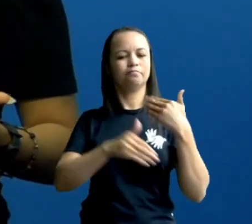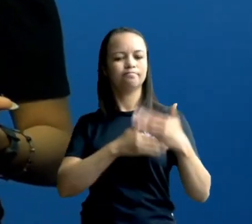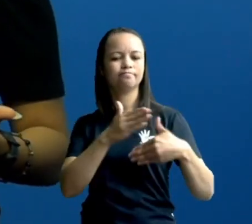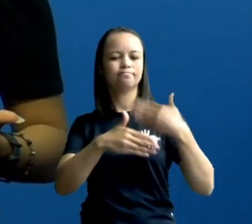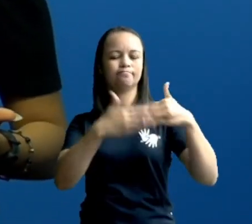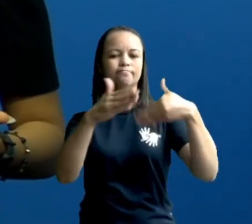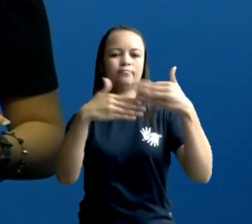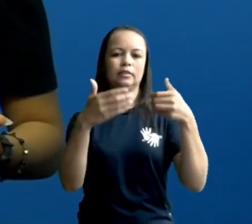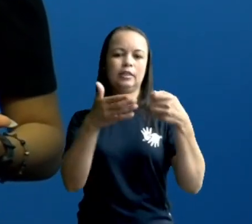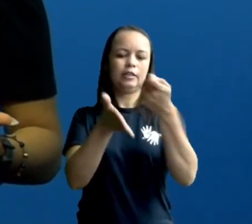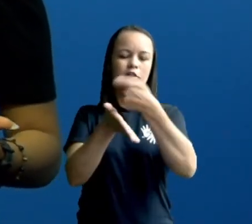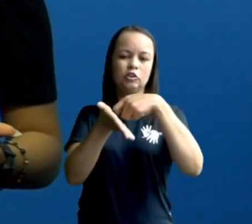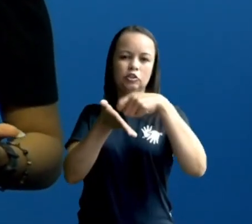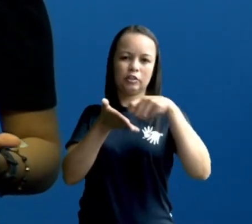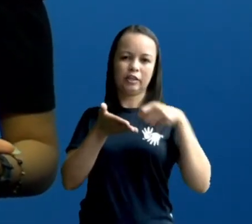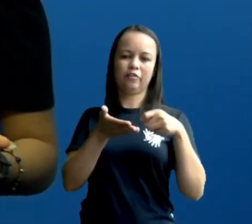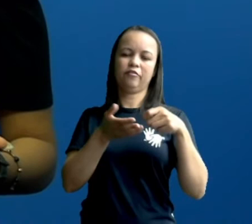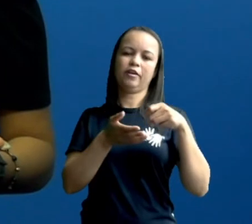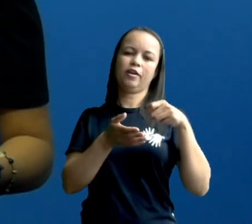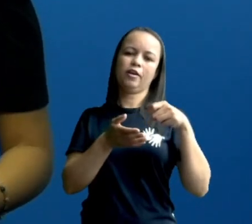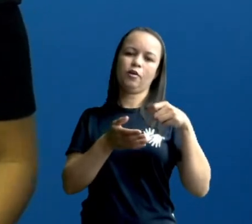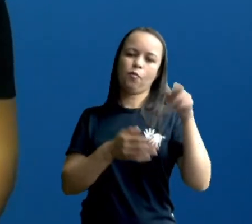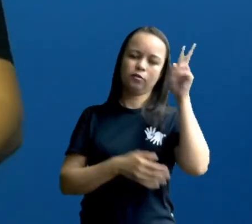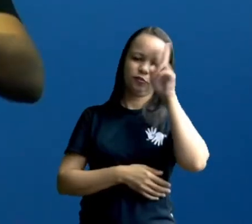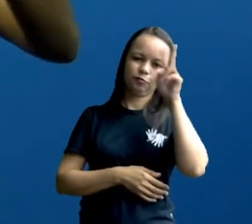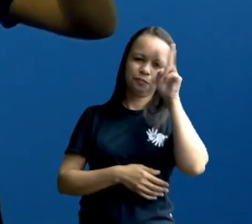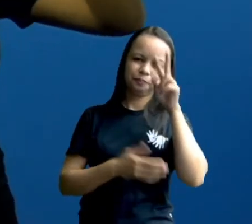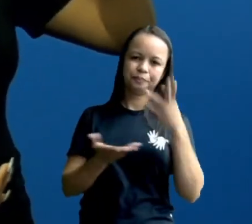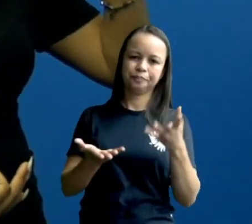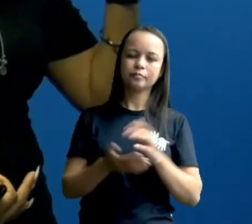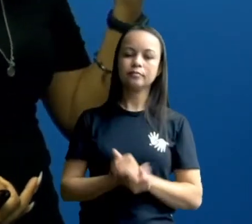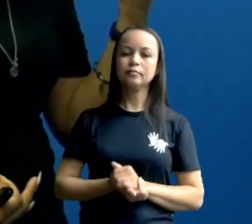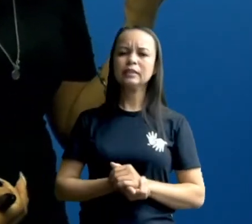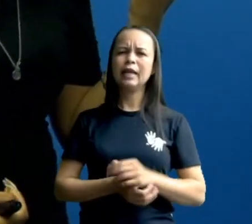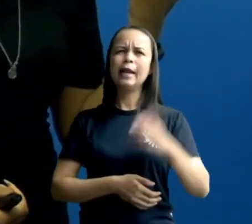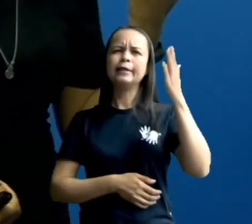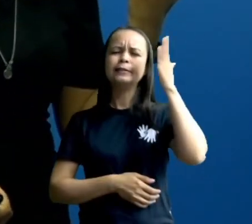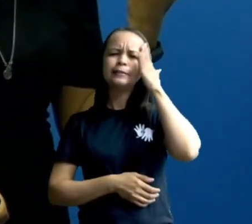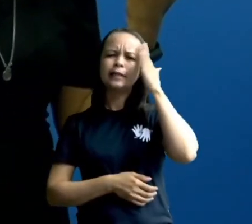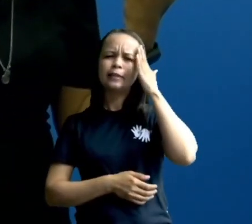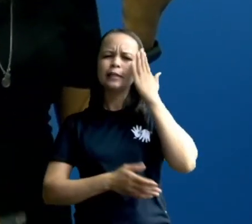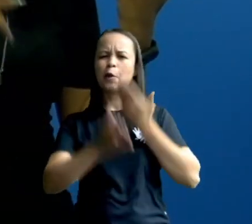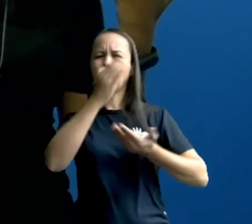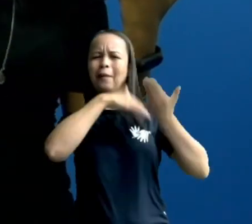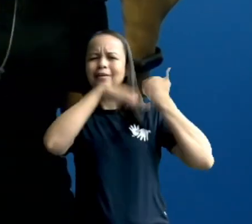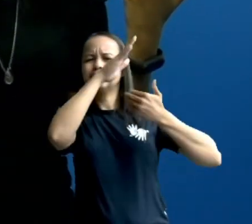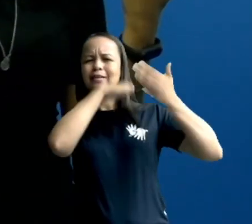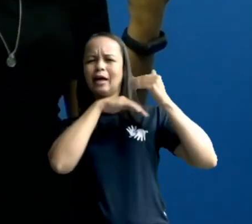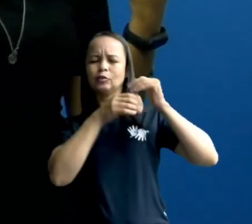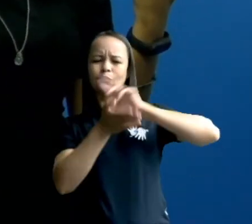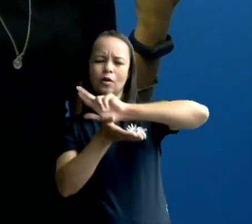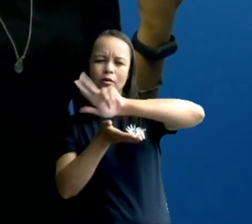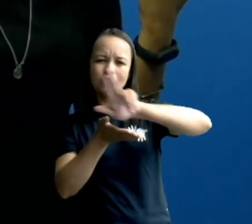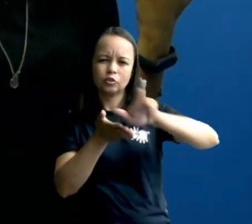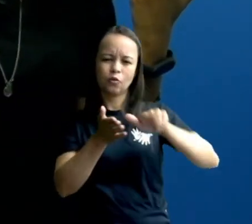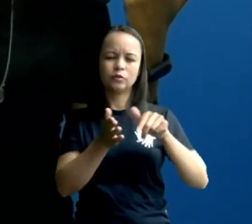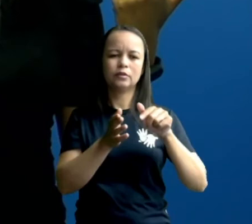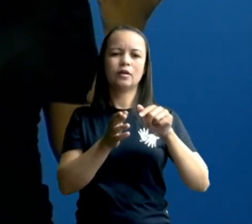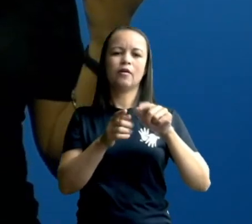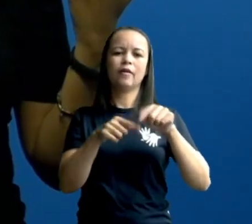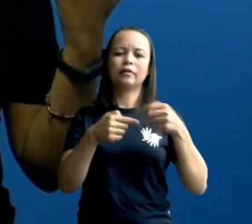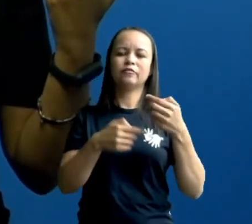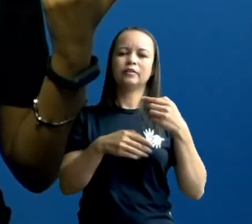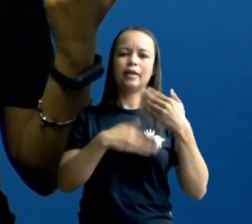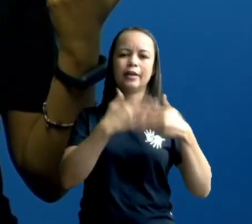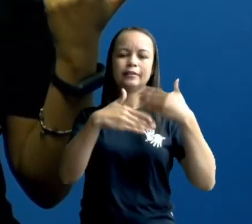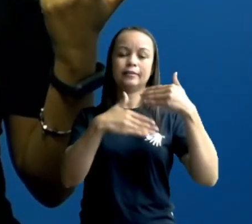consequentemente, escrever uma história. Entender o passado, todas essas coisas, vai nos fazer entender o